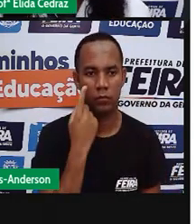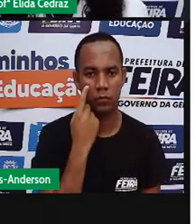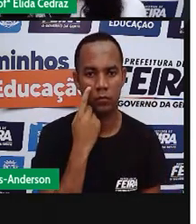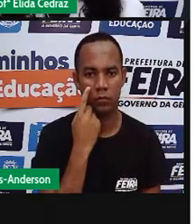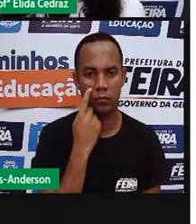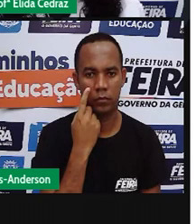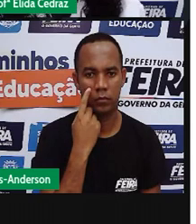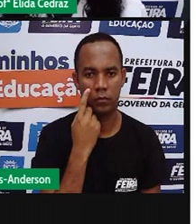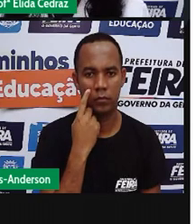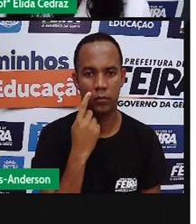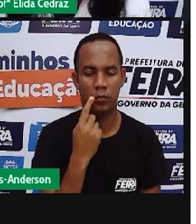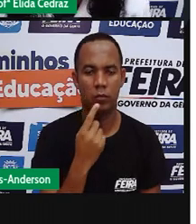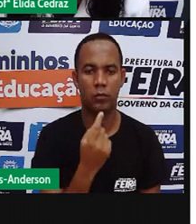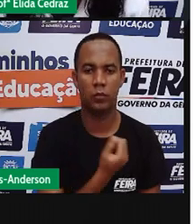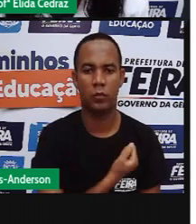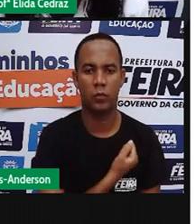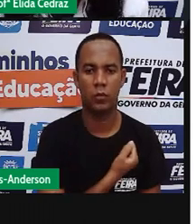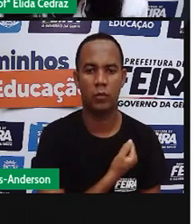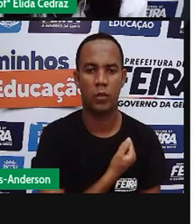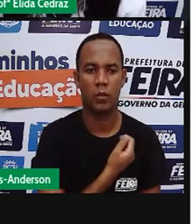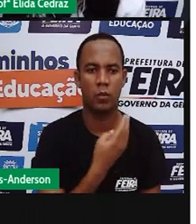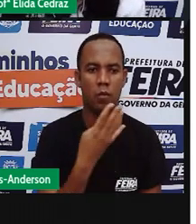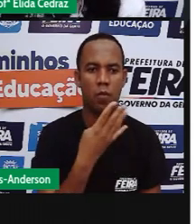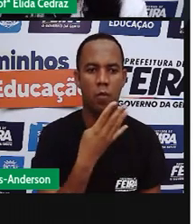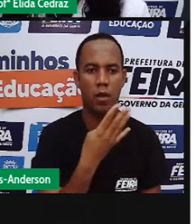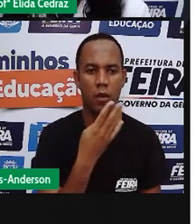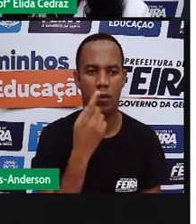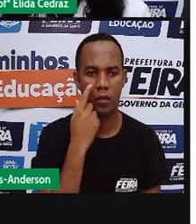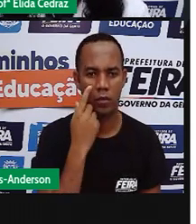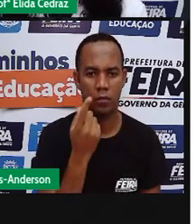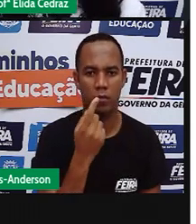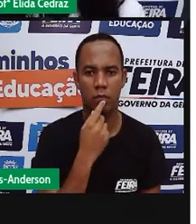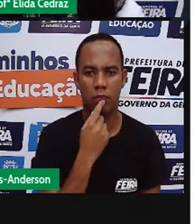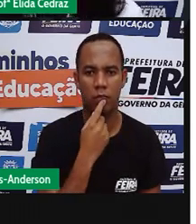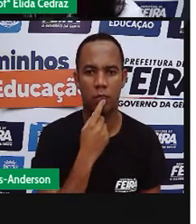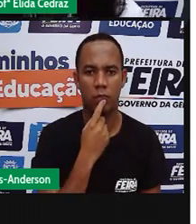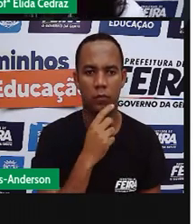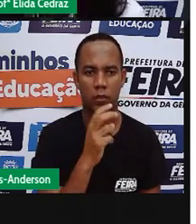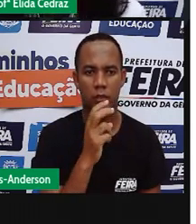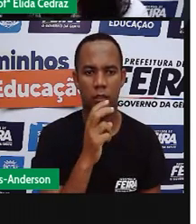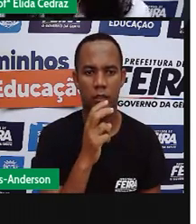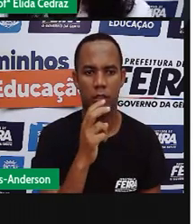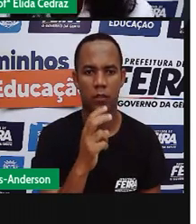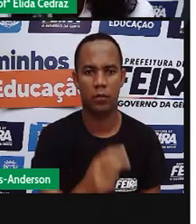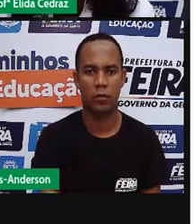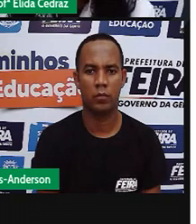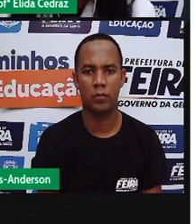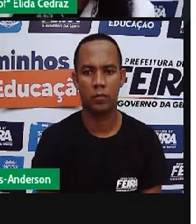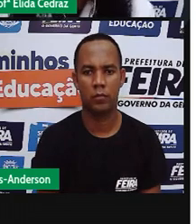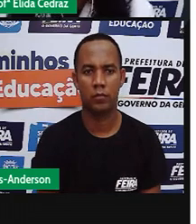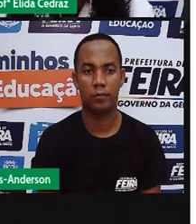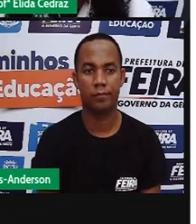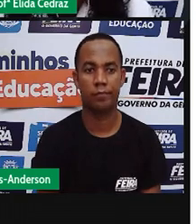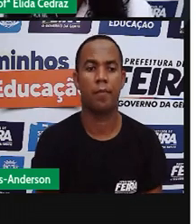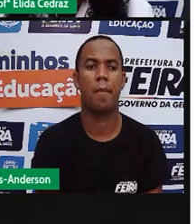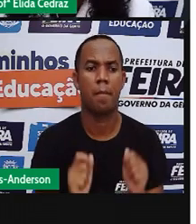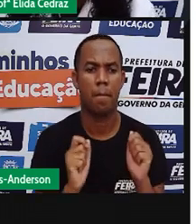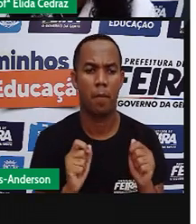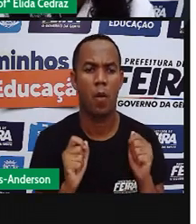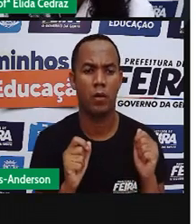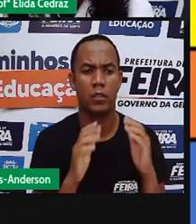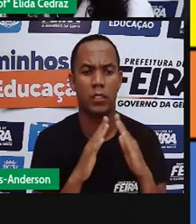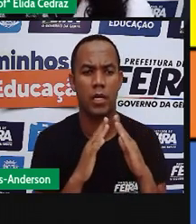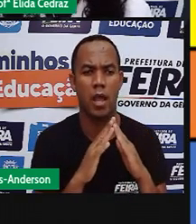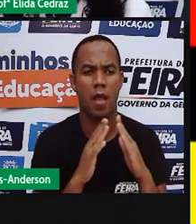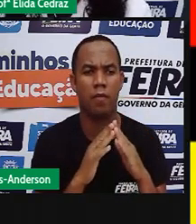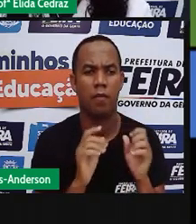número 4. E o preto e o último quadradinho, o número 5. Você pode fazer essa brincadeira em